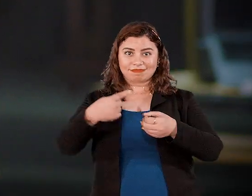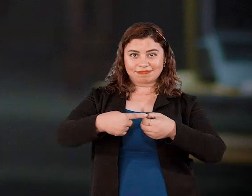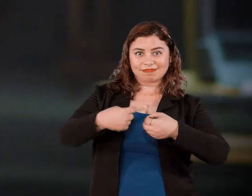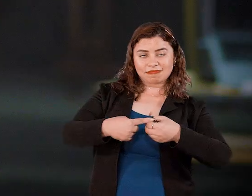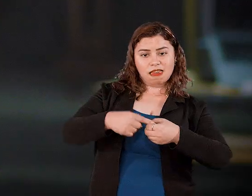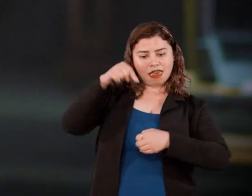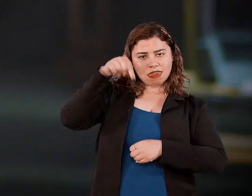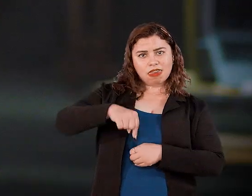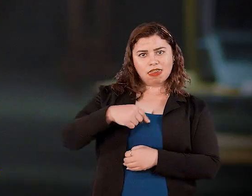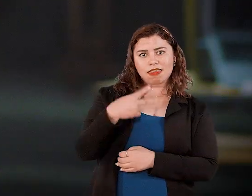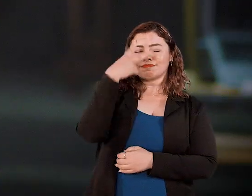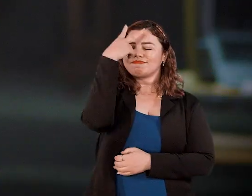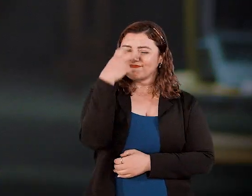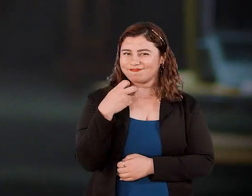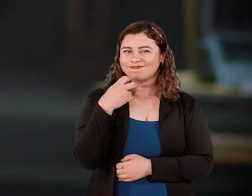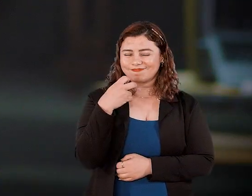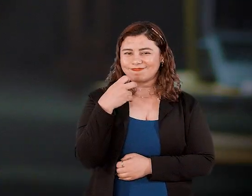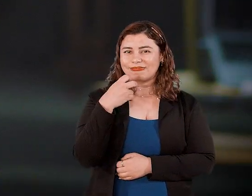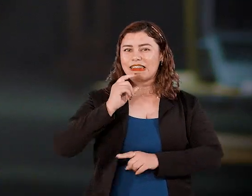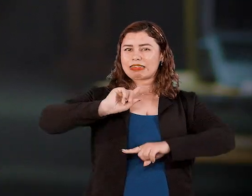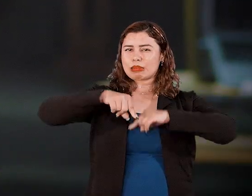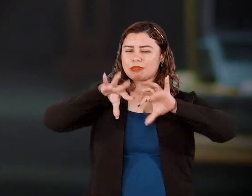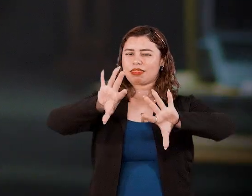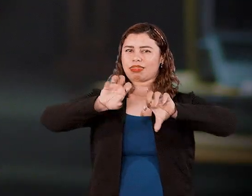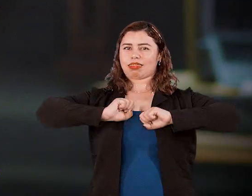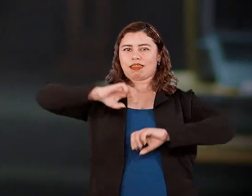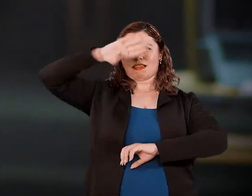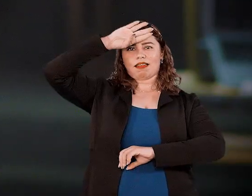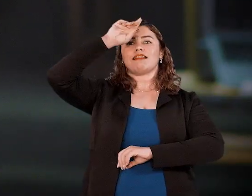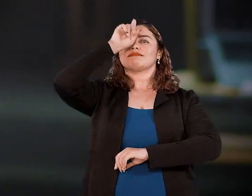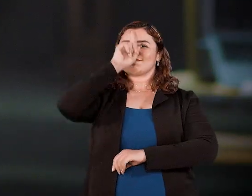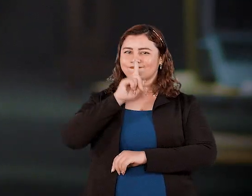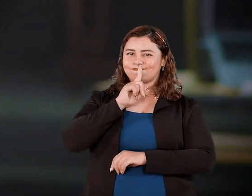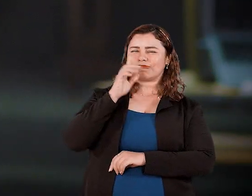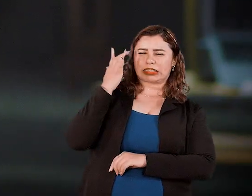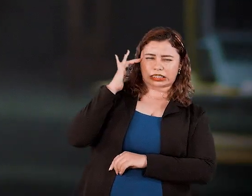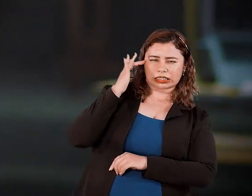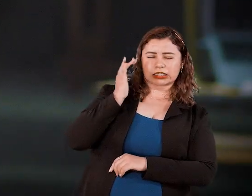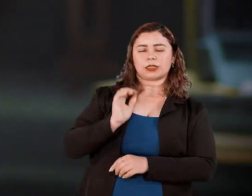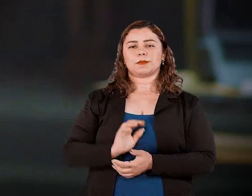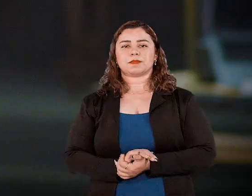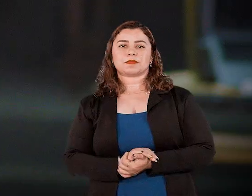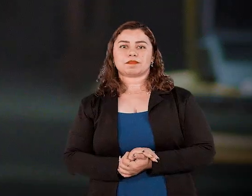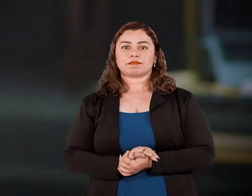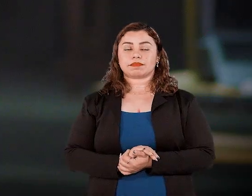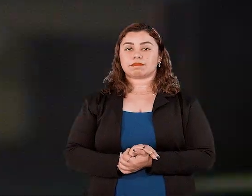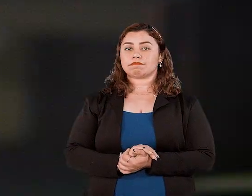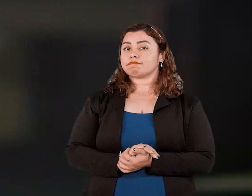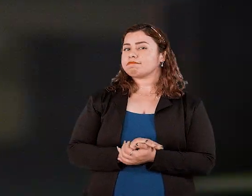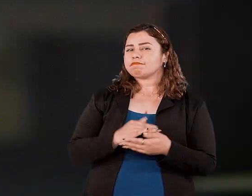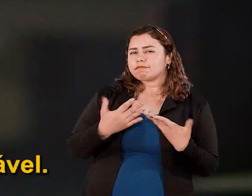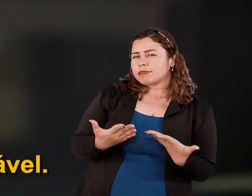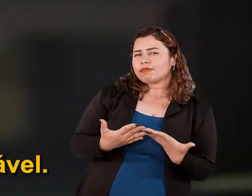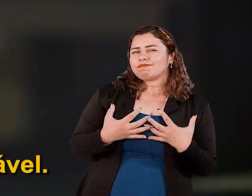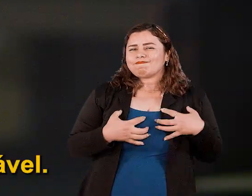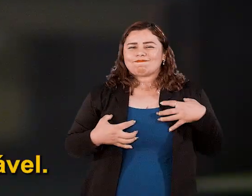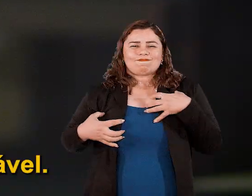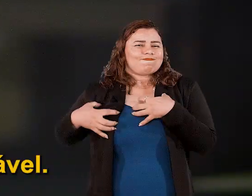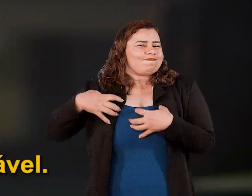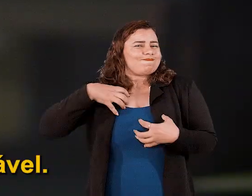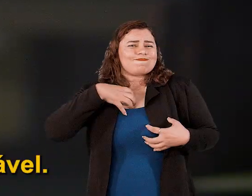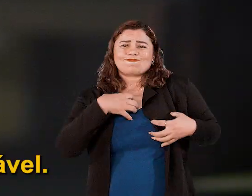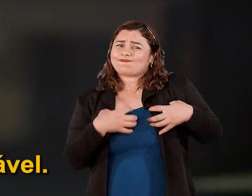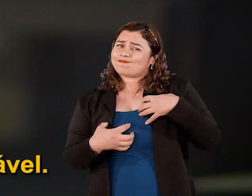e aqui ele perde a visão depois de uma febre amarela, se não me engano. Ele